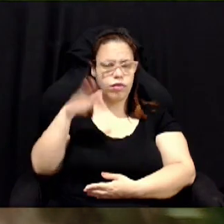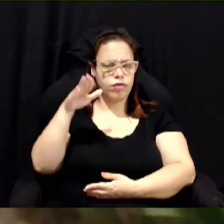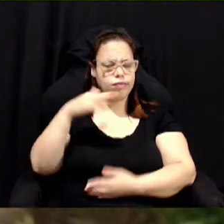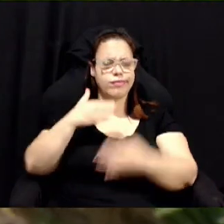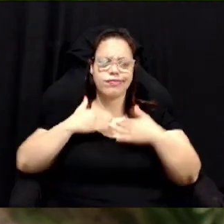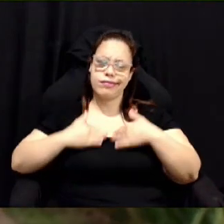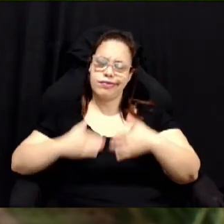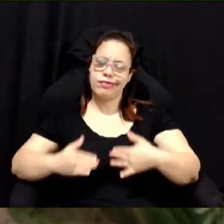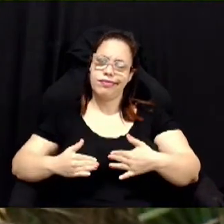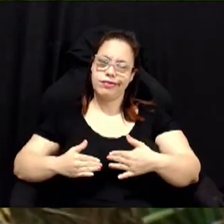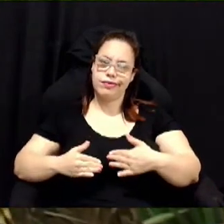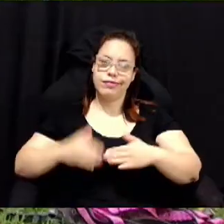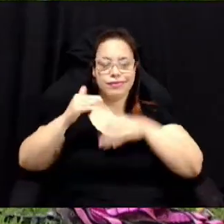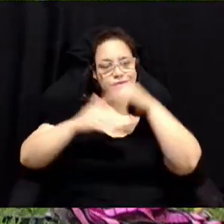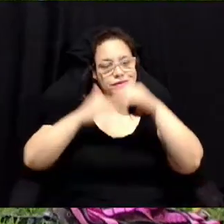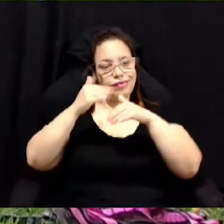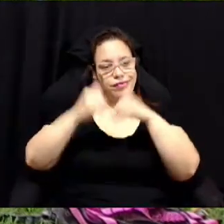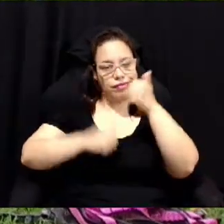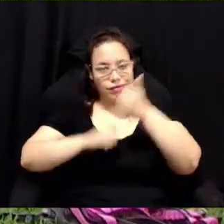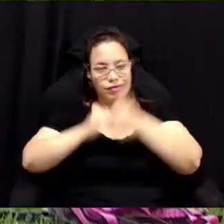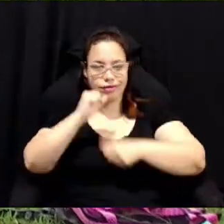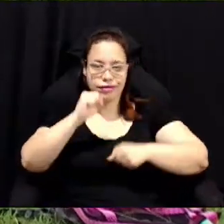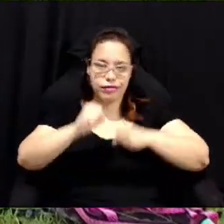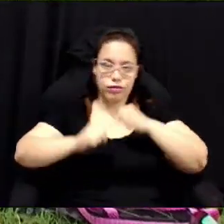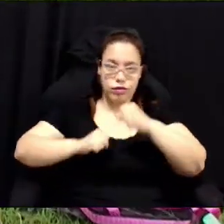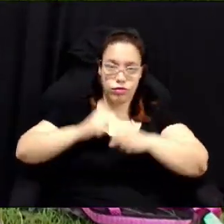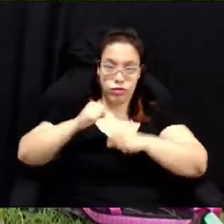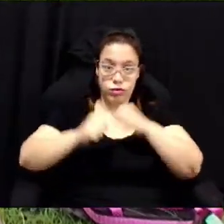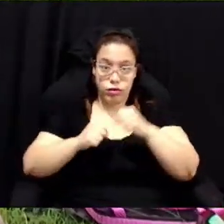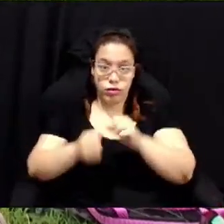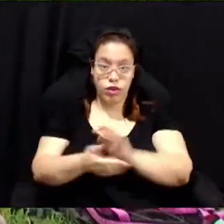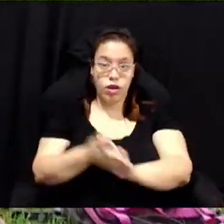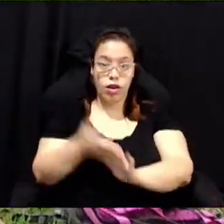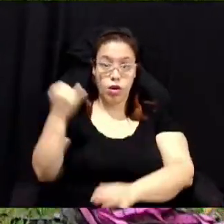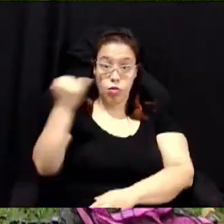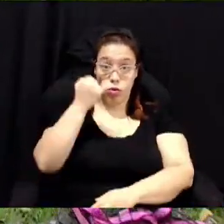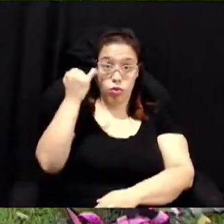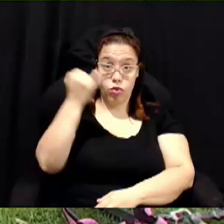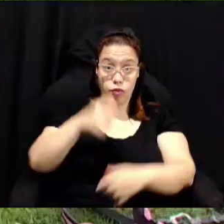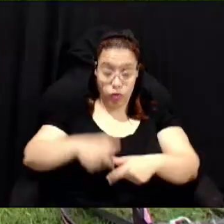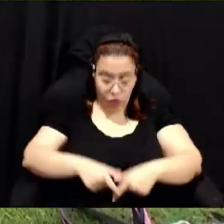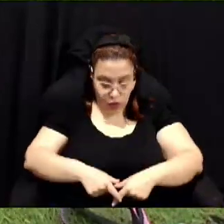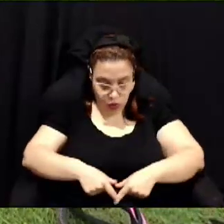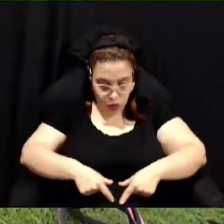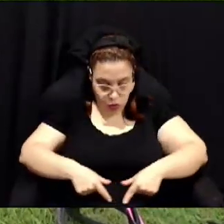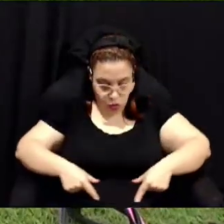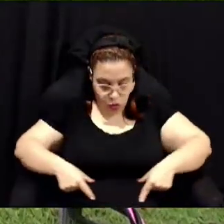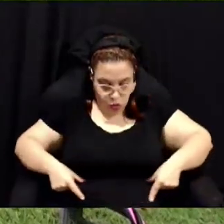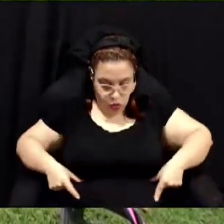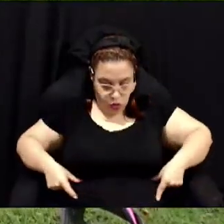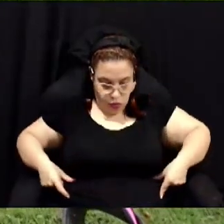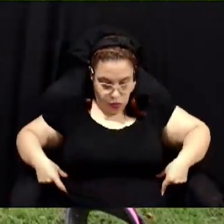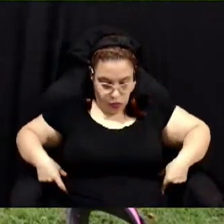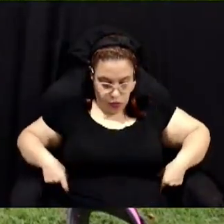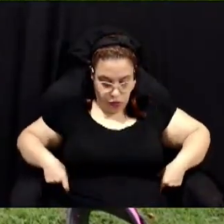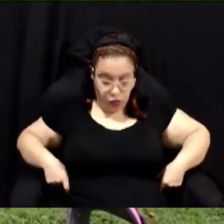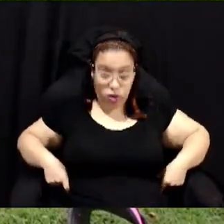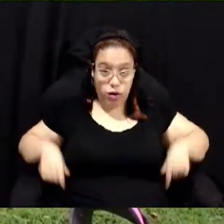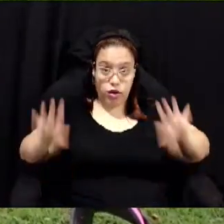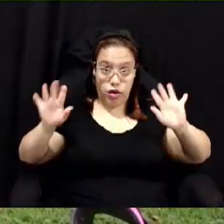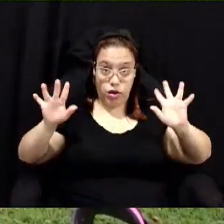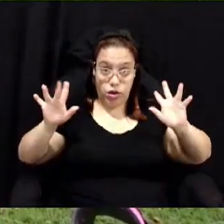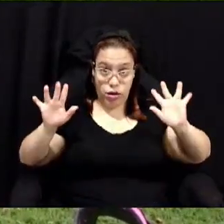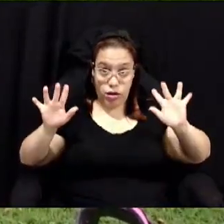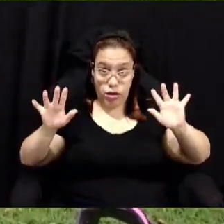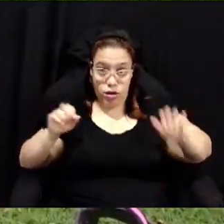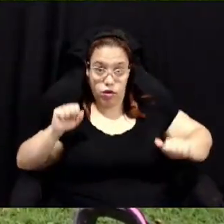e desempenho durante a corrida. Para o tutor é muito importante que seja o cinto preso na cintura, para que ele fique com as mãos livres para correr,